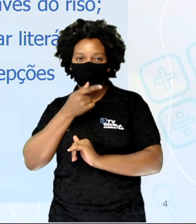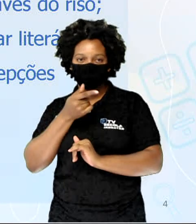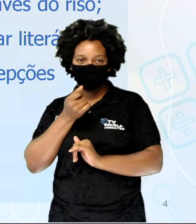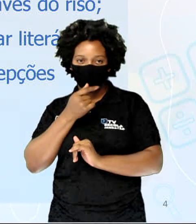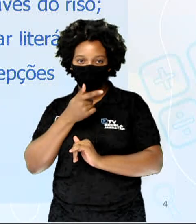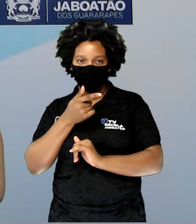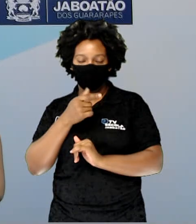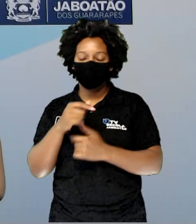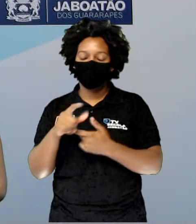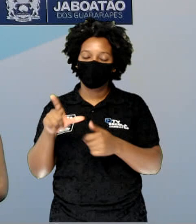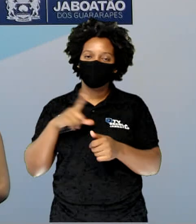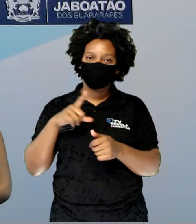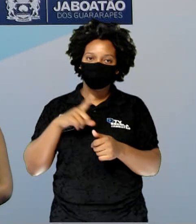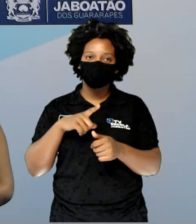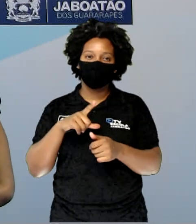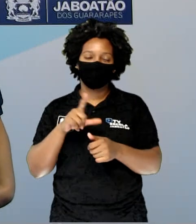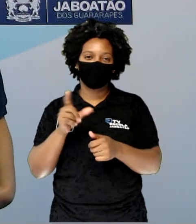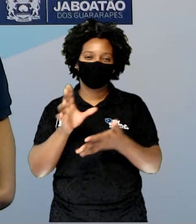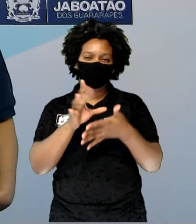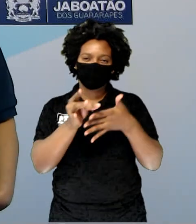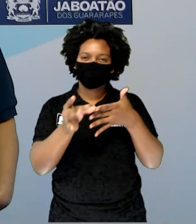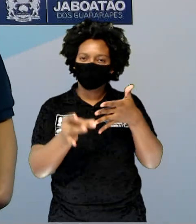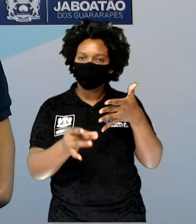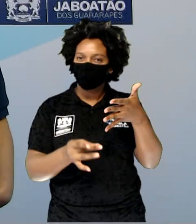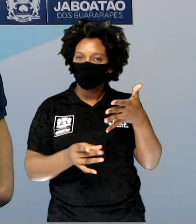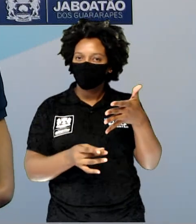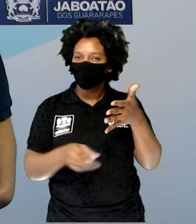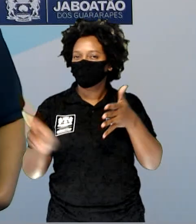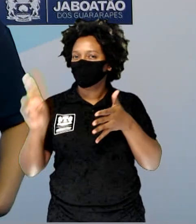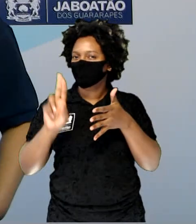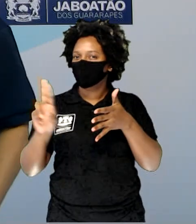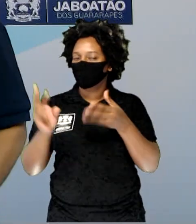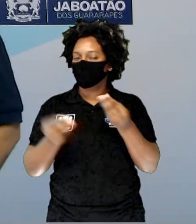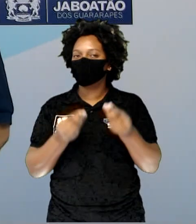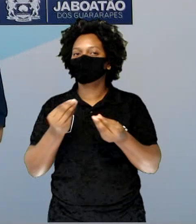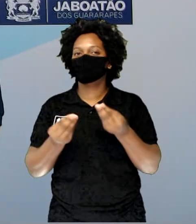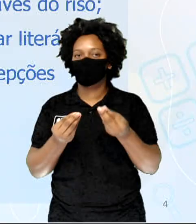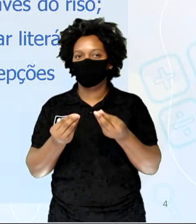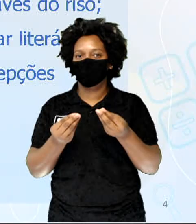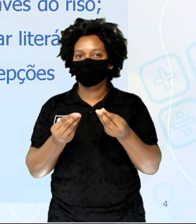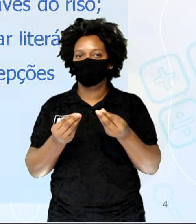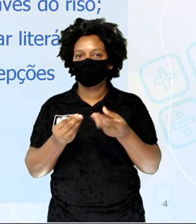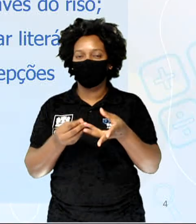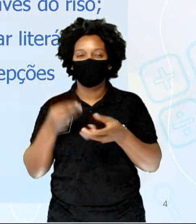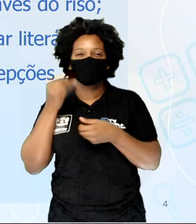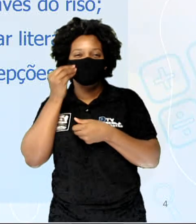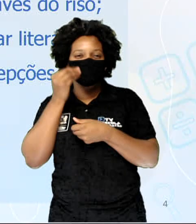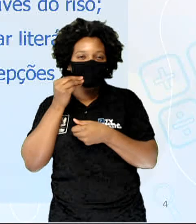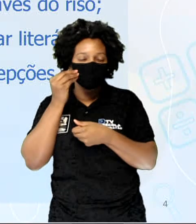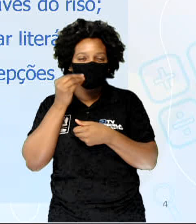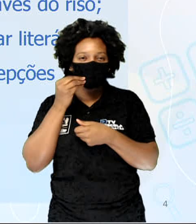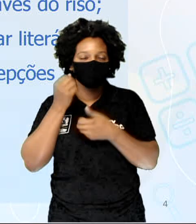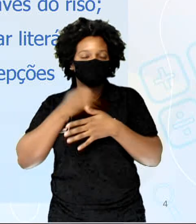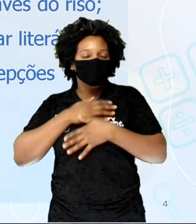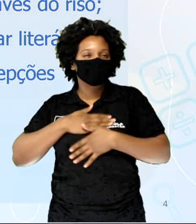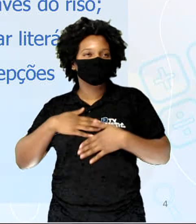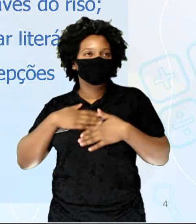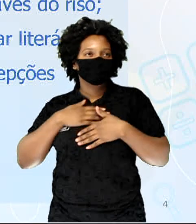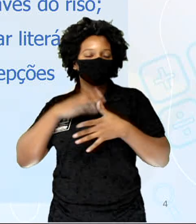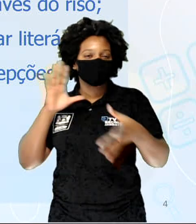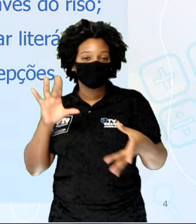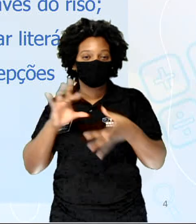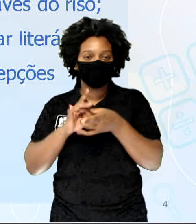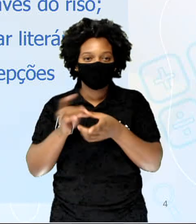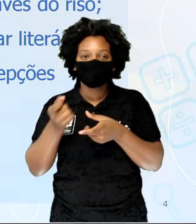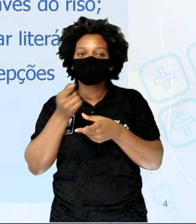vocês podem entender para que serve o conto de humor. Se liga aí. É uma experiência agradável que combina a